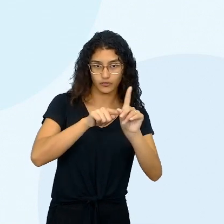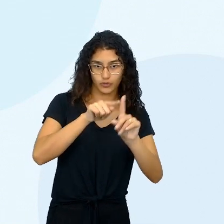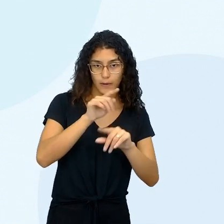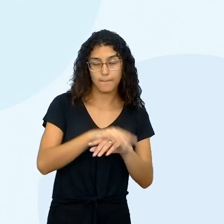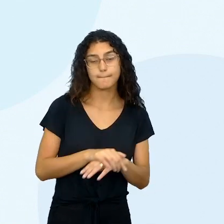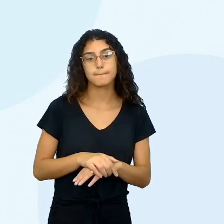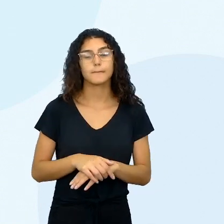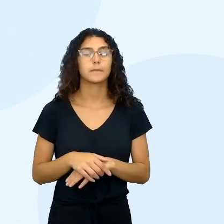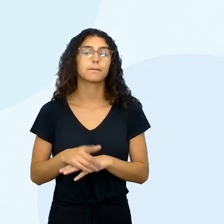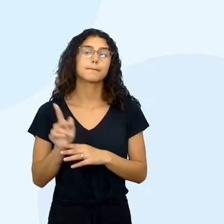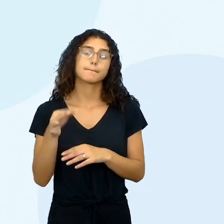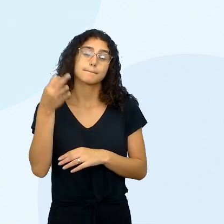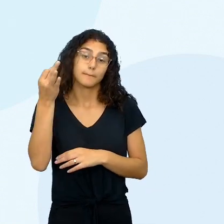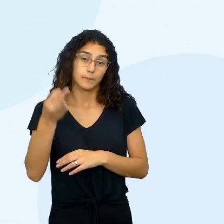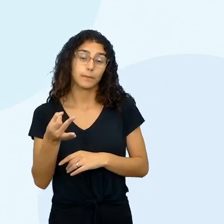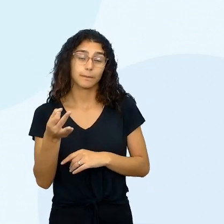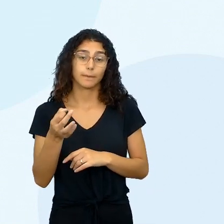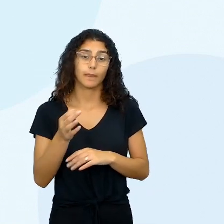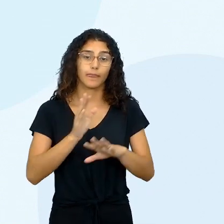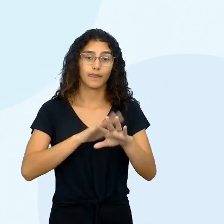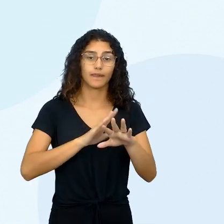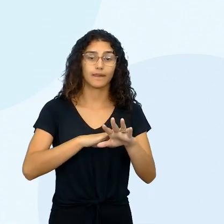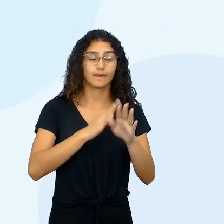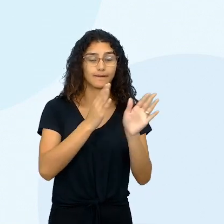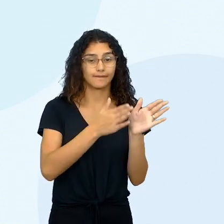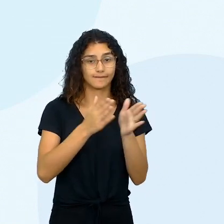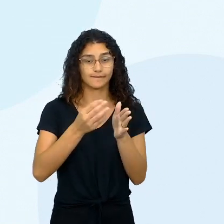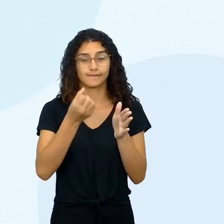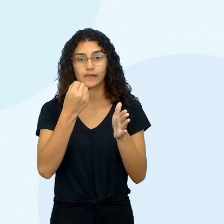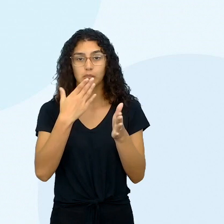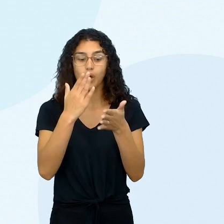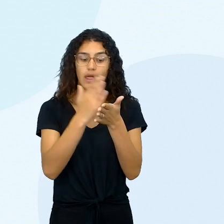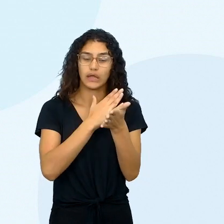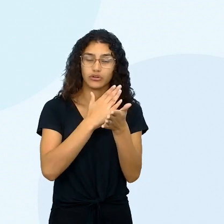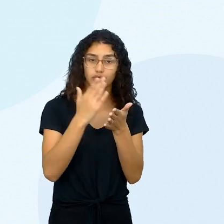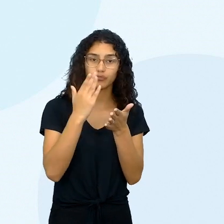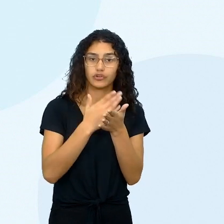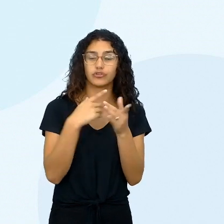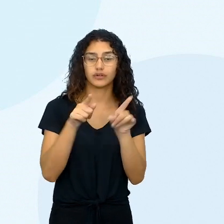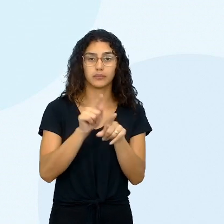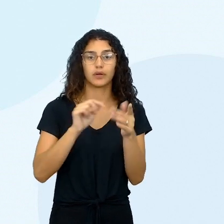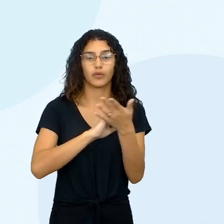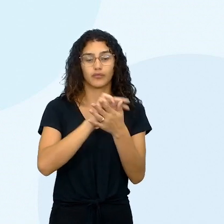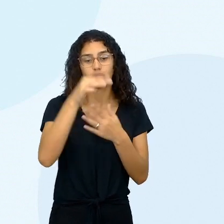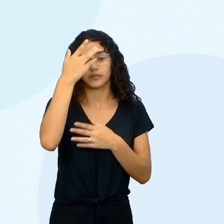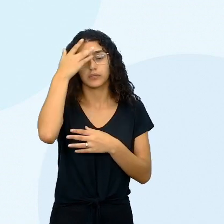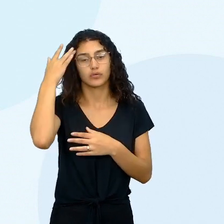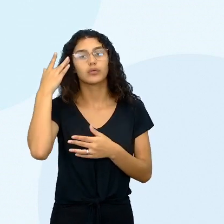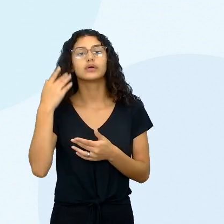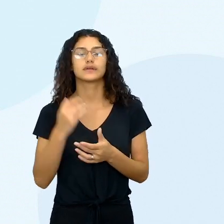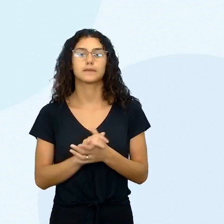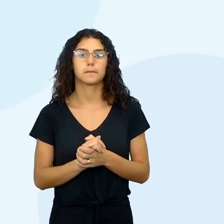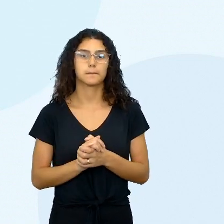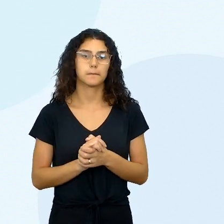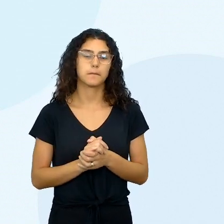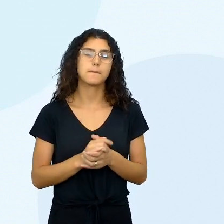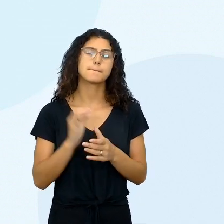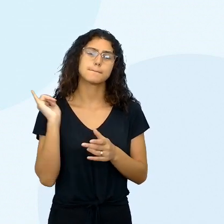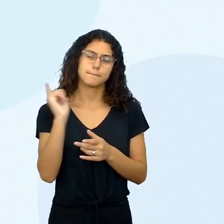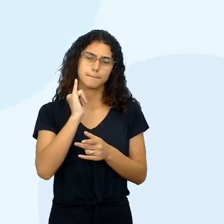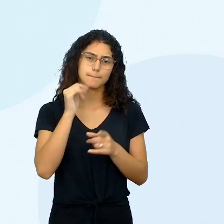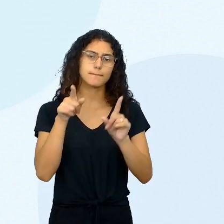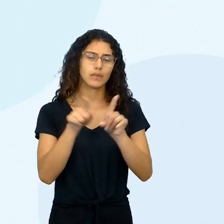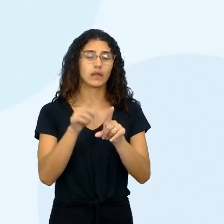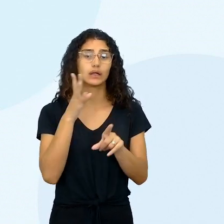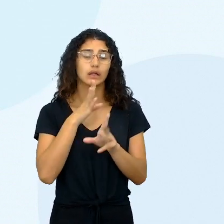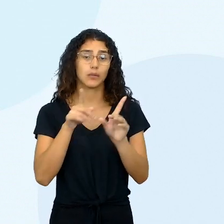Não é justo ficar com a parcela boa e dividir os problemas com todo mundo. Né? Então esse é um ponto muito legal também